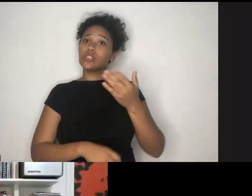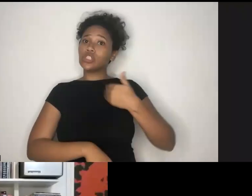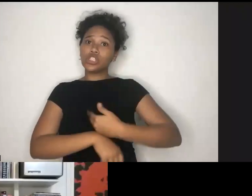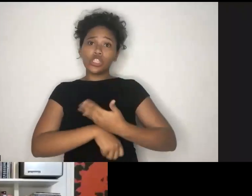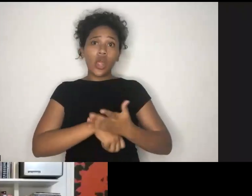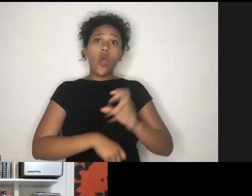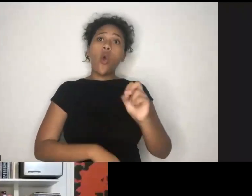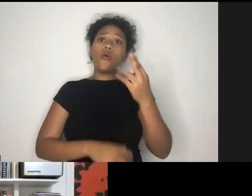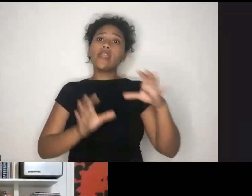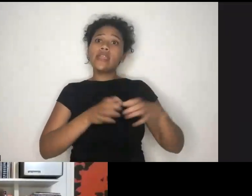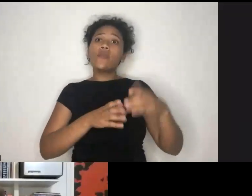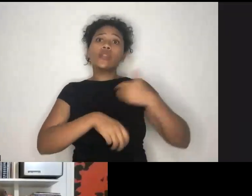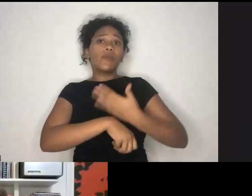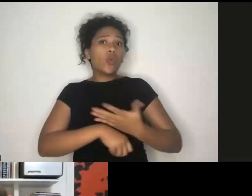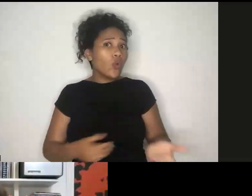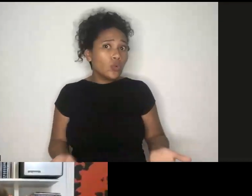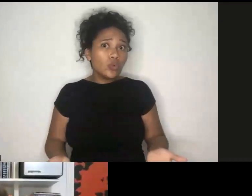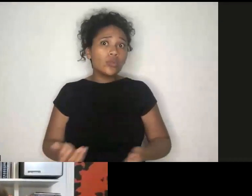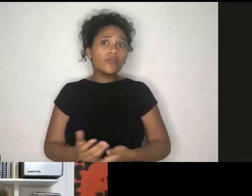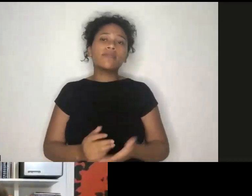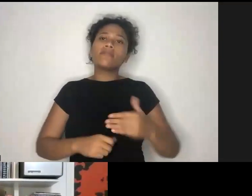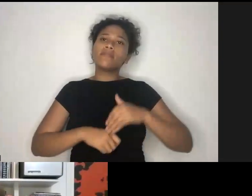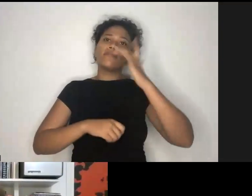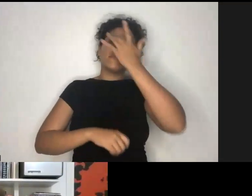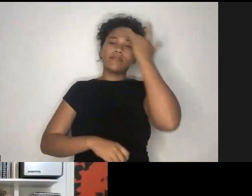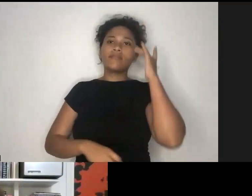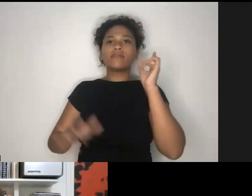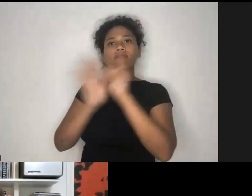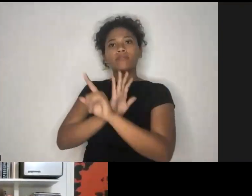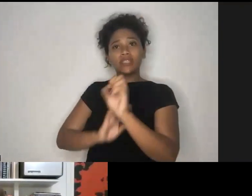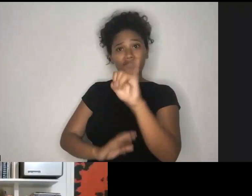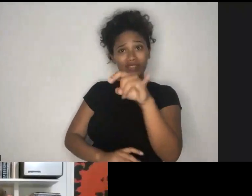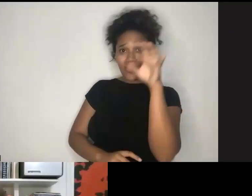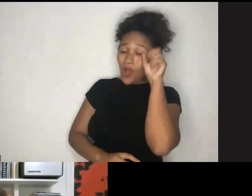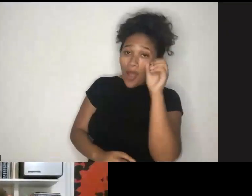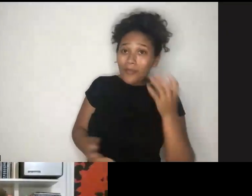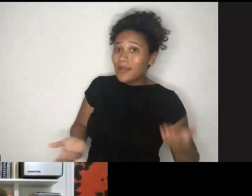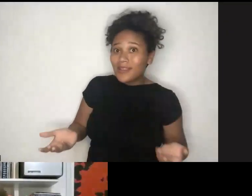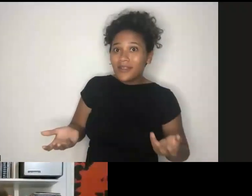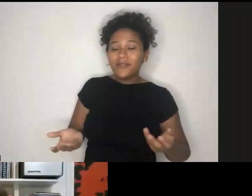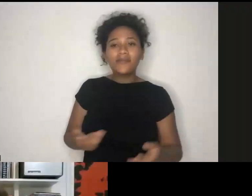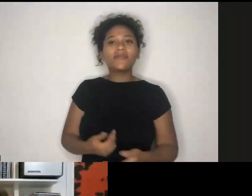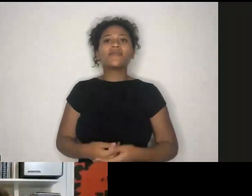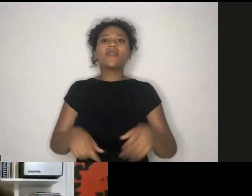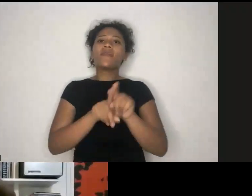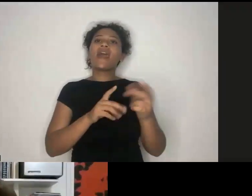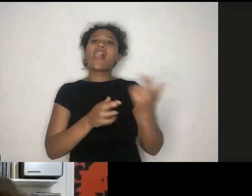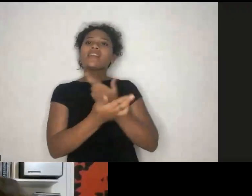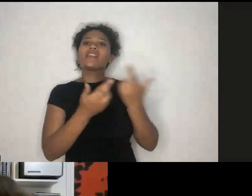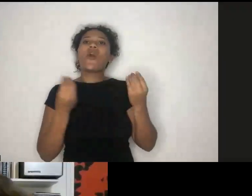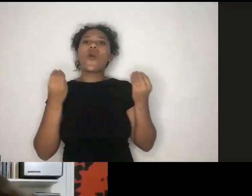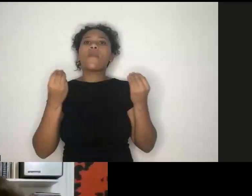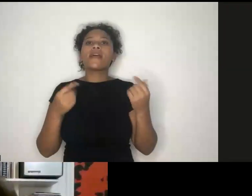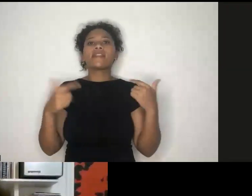a equipe o tempo todo e mais pessoas perguntando se você dorme e como é sua relação de trabalho